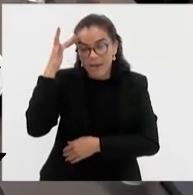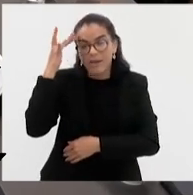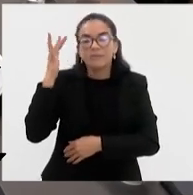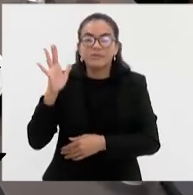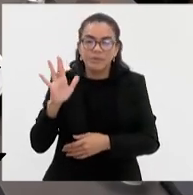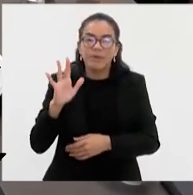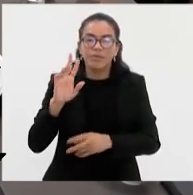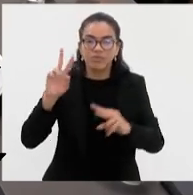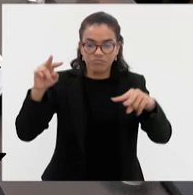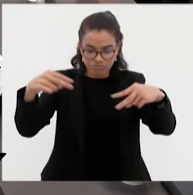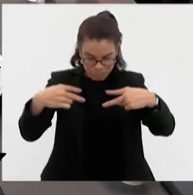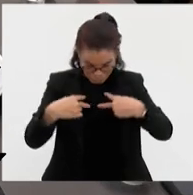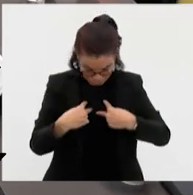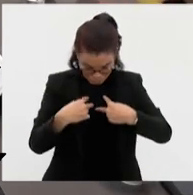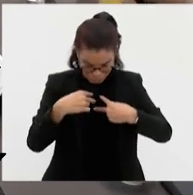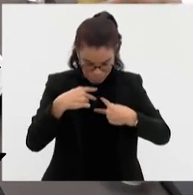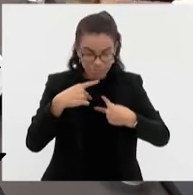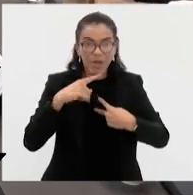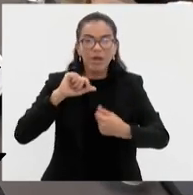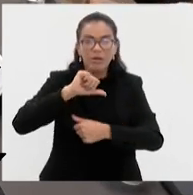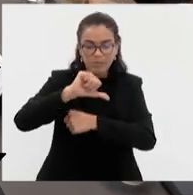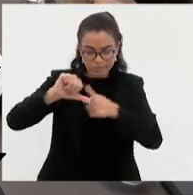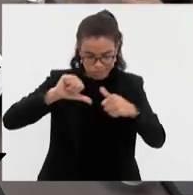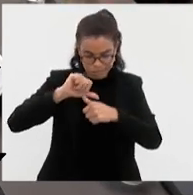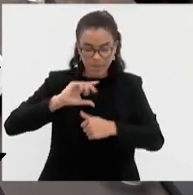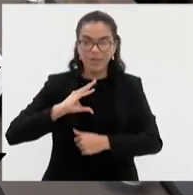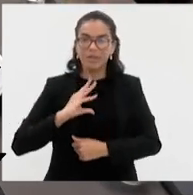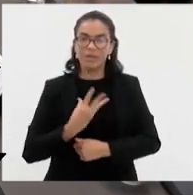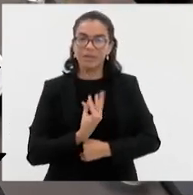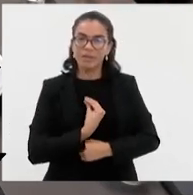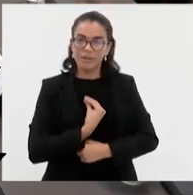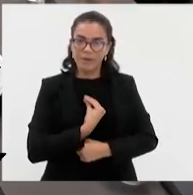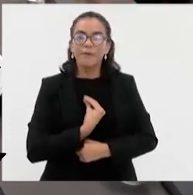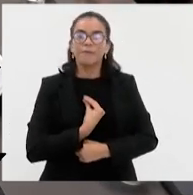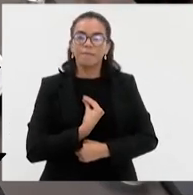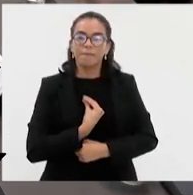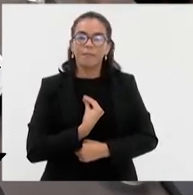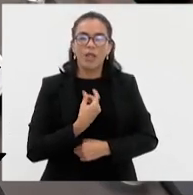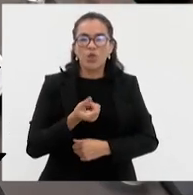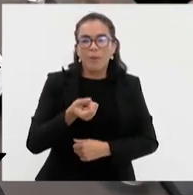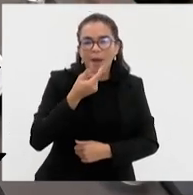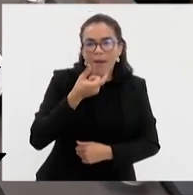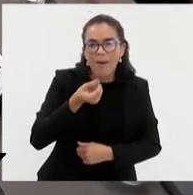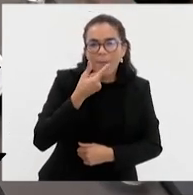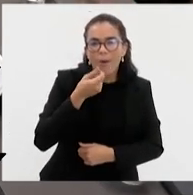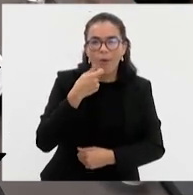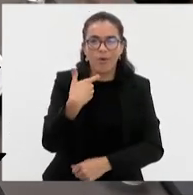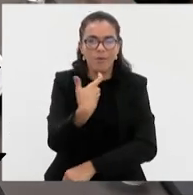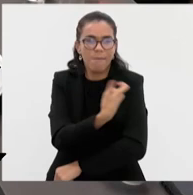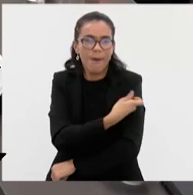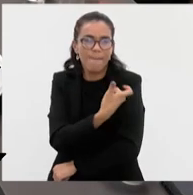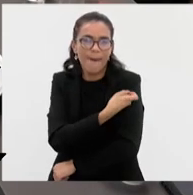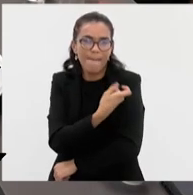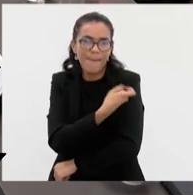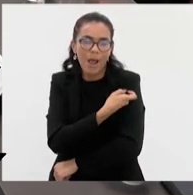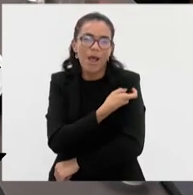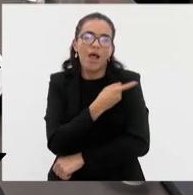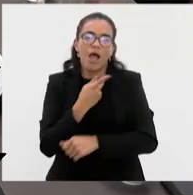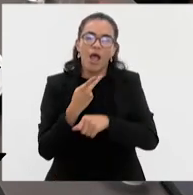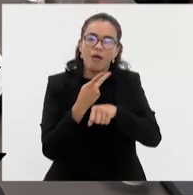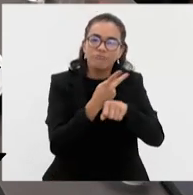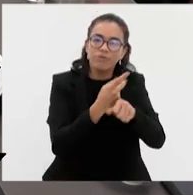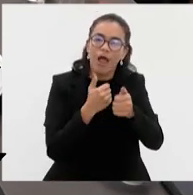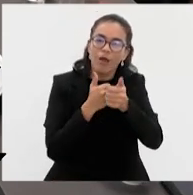se conhecer como outro sexo, passe a ter, a tomar hormônios ou fazer controle médico nesse